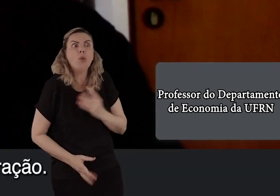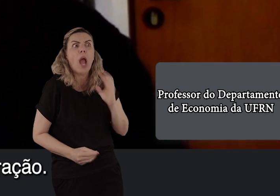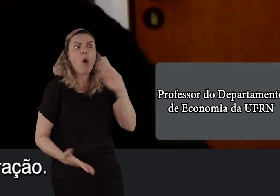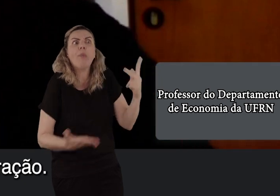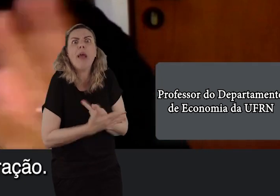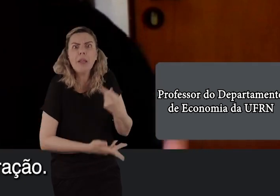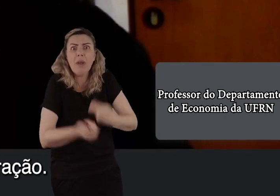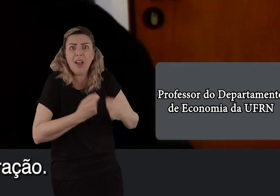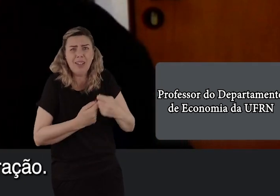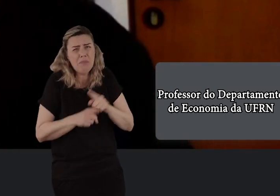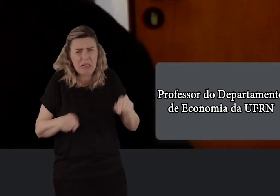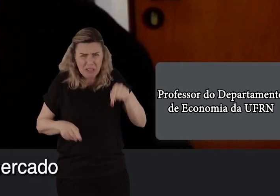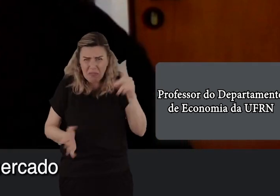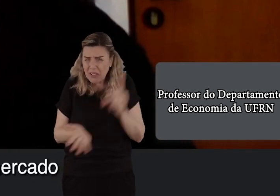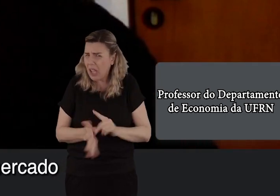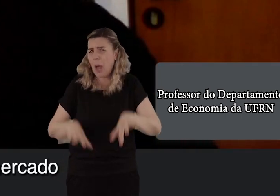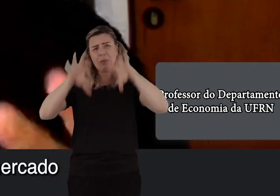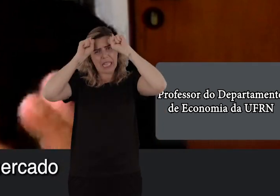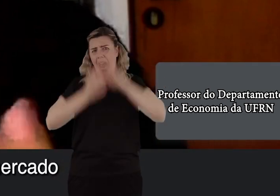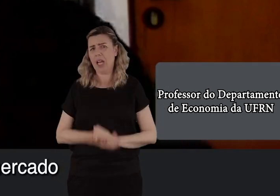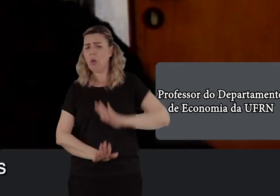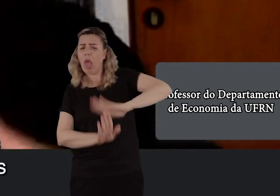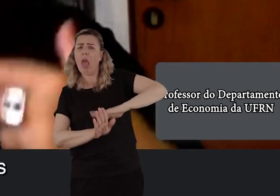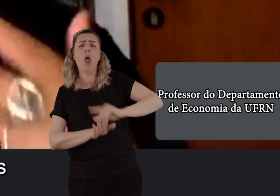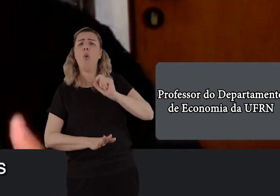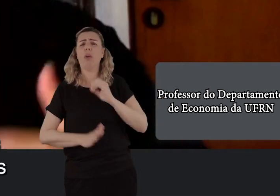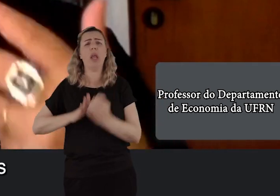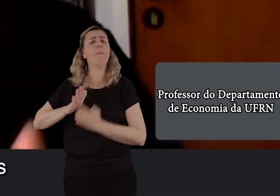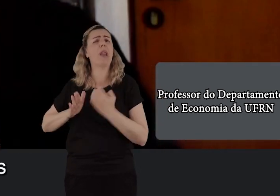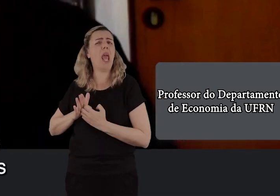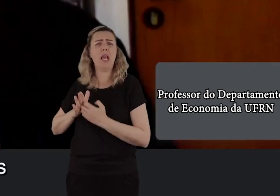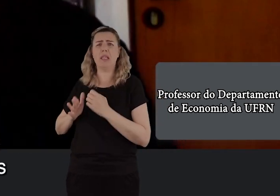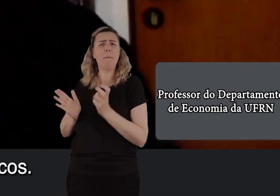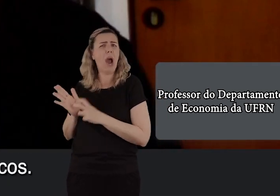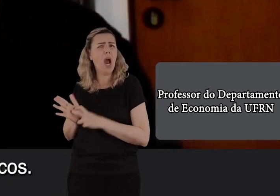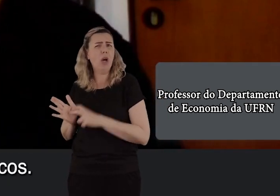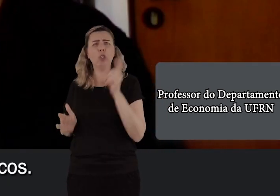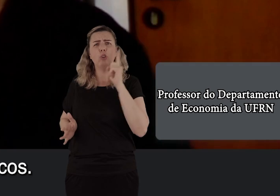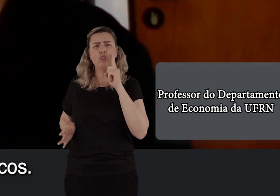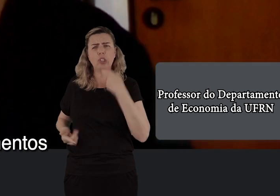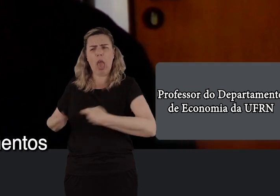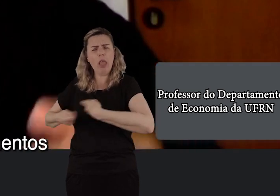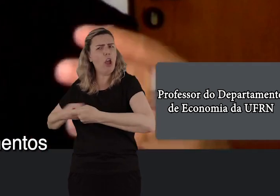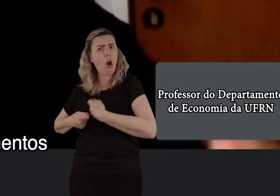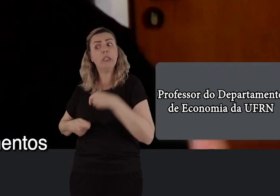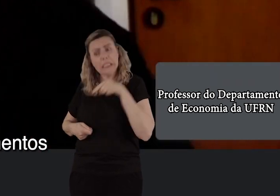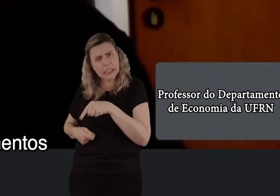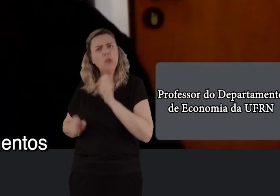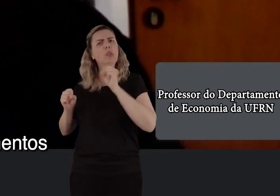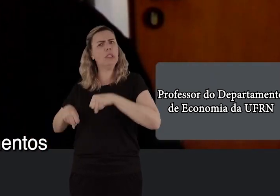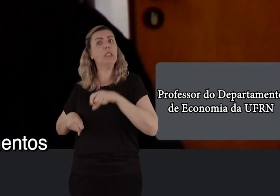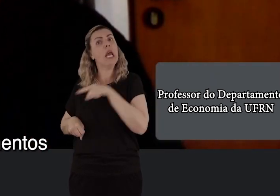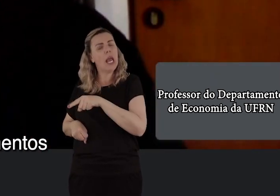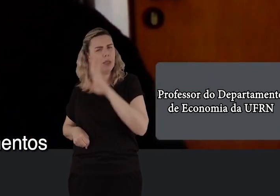mercado. O mercado é uma abstração. Professor da O UFRN. que está por trás do mercado são as operações diárias e cotidianas dos agentes econômicos. Esses, sim,